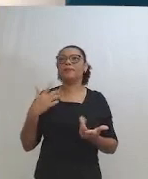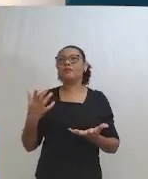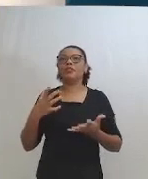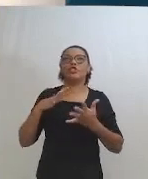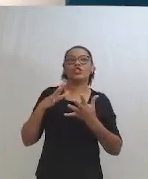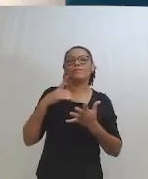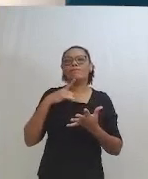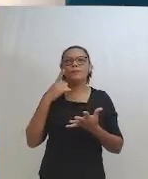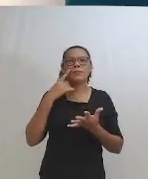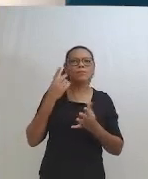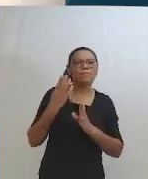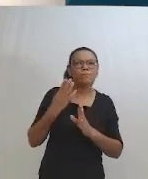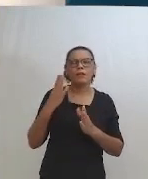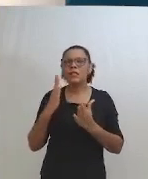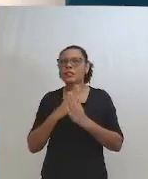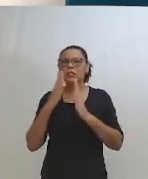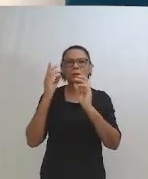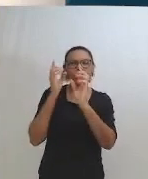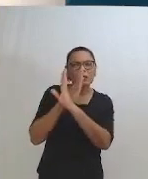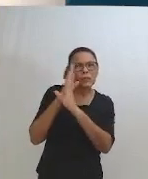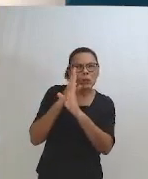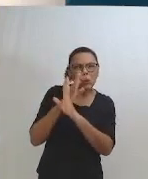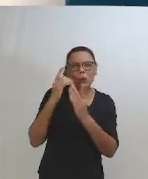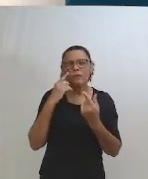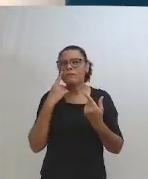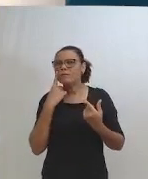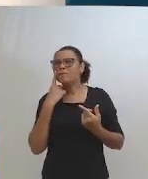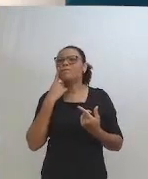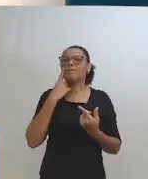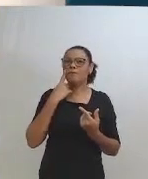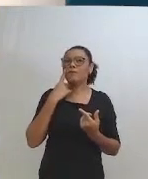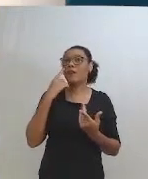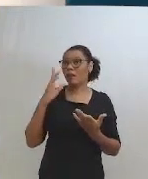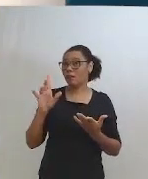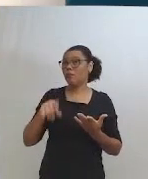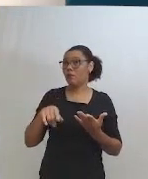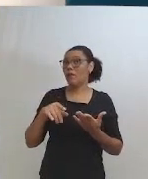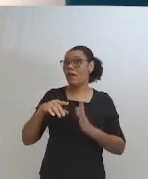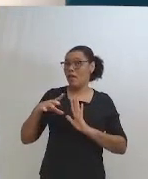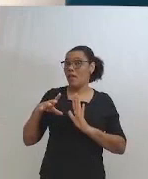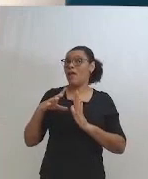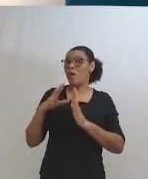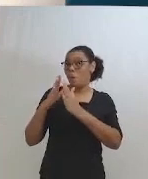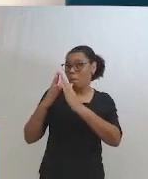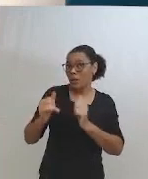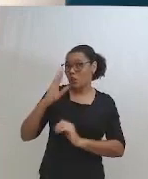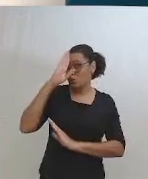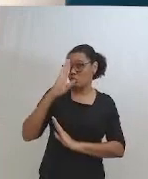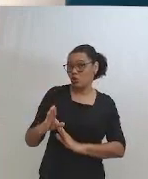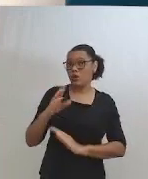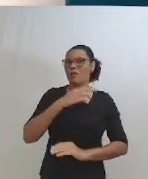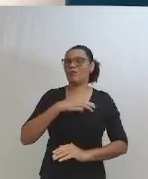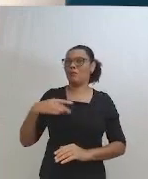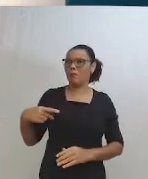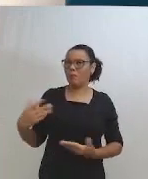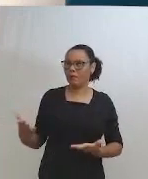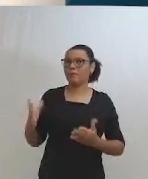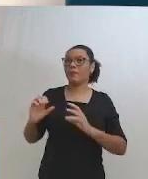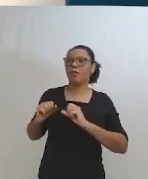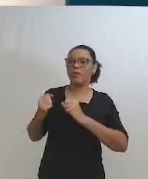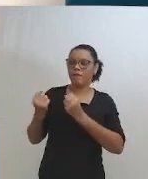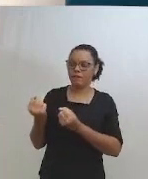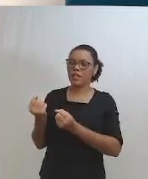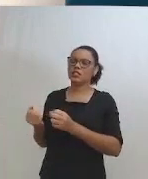eventual crime. O que está posto é o contrário, é uma requisição direta do Ministério Público. Então, a defesa vem e pugna